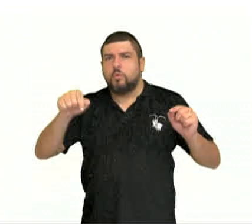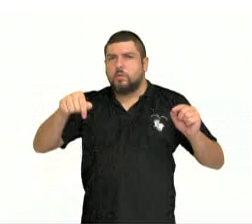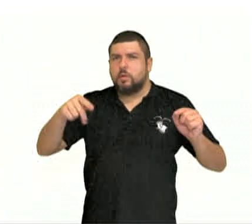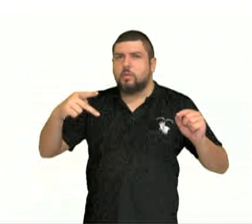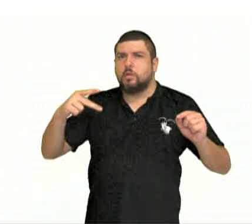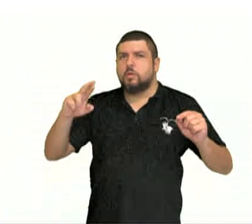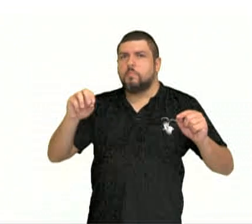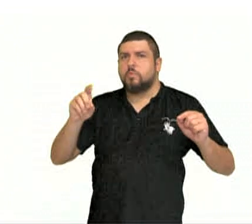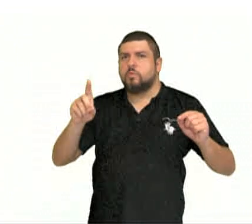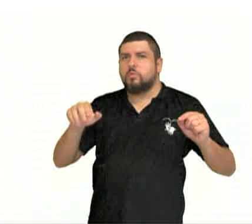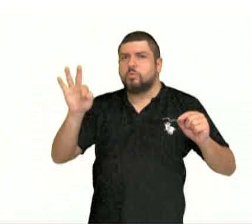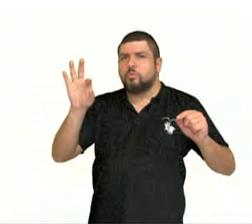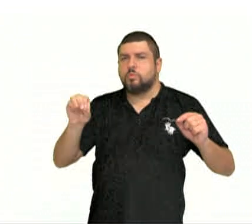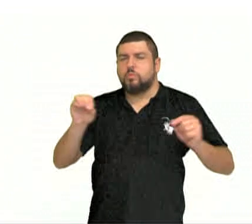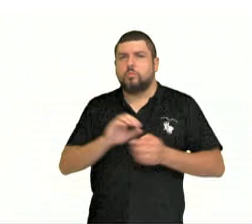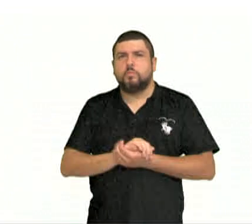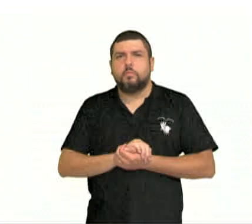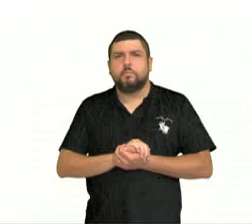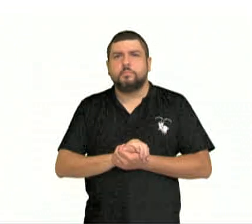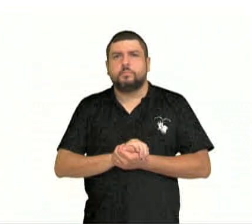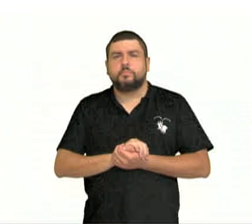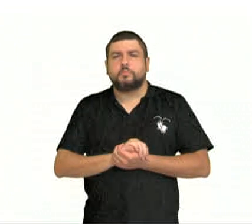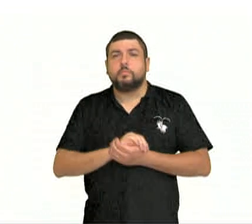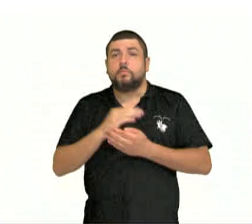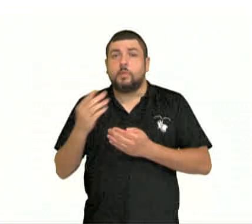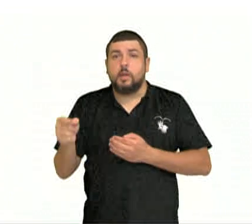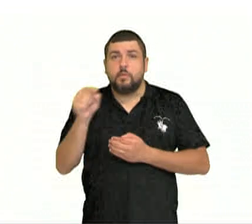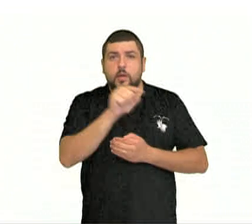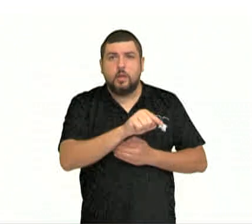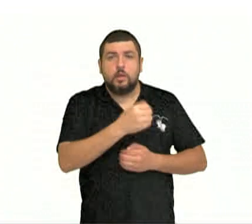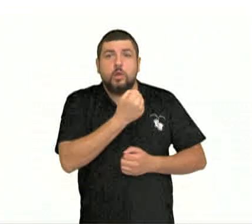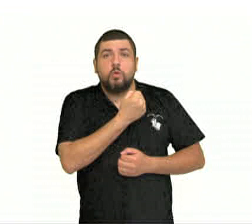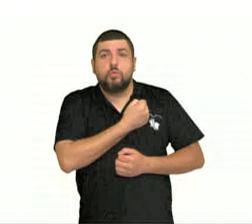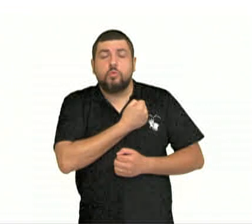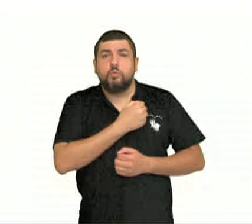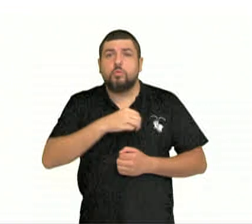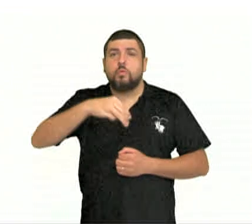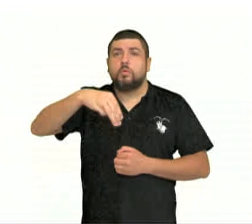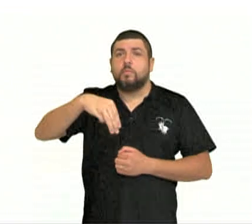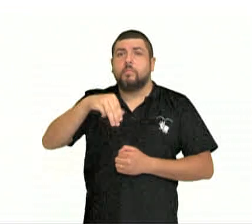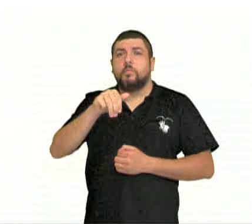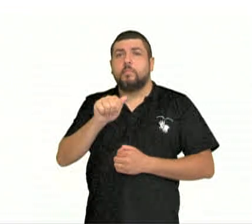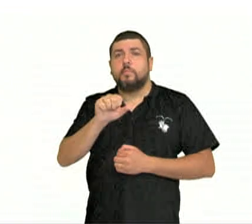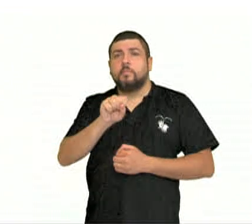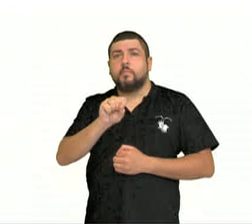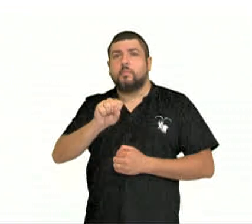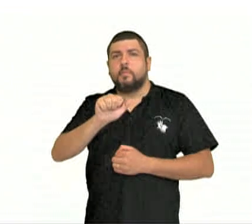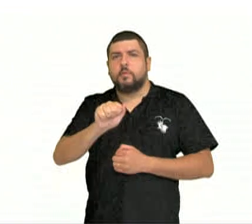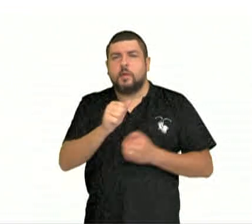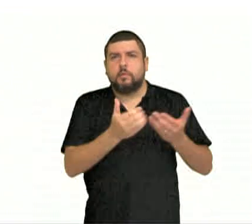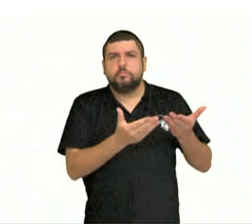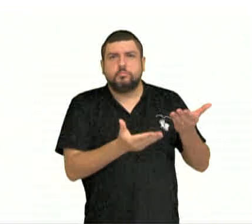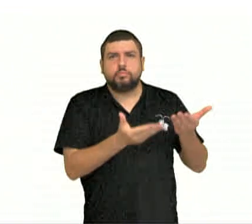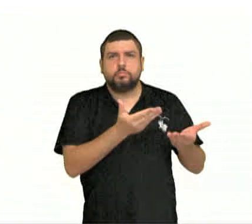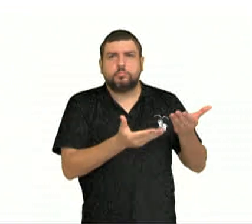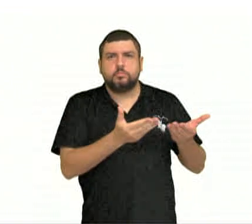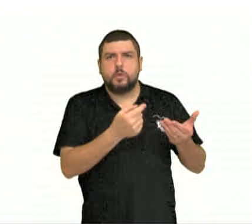o mesmo número da massa dos reagentes, a gente mantém o número de massa ali nos produtos. Onde os